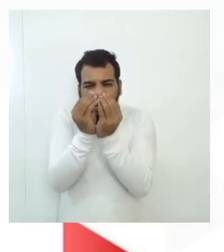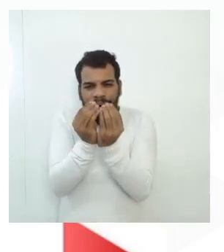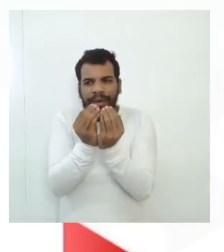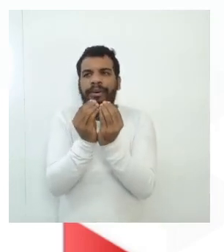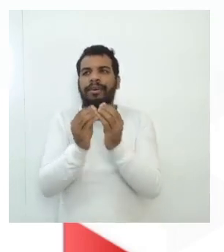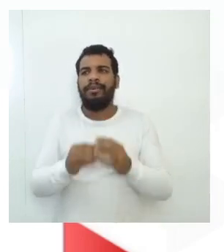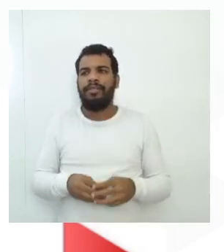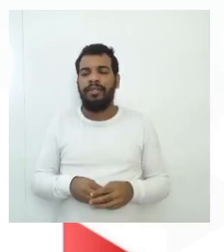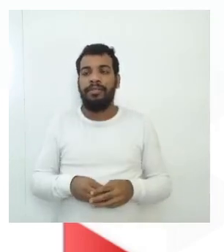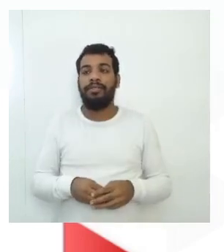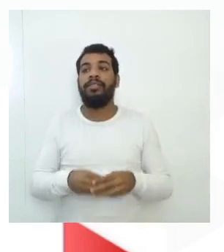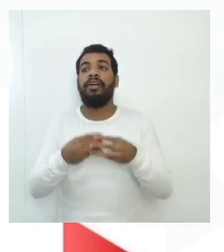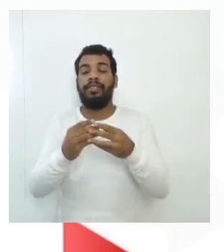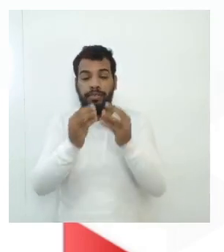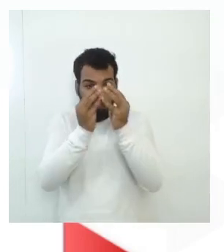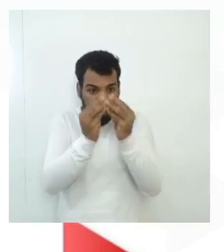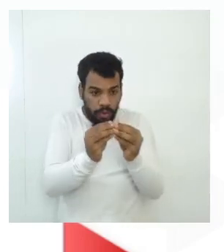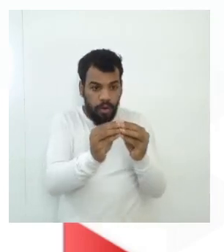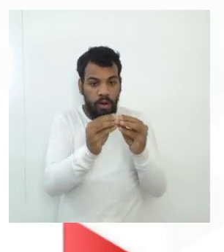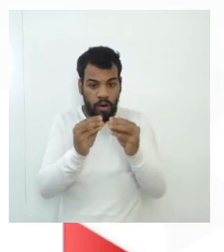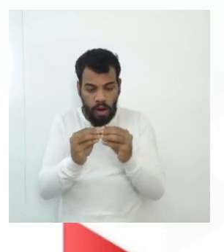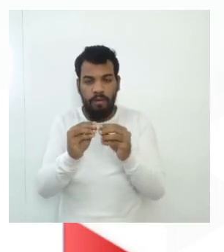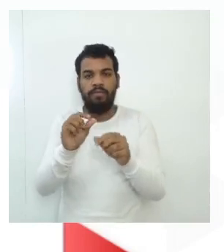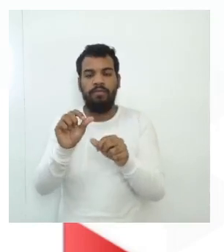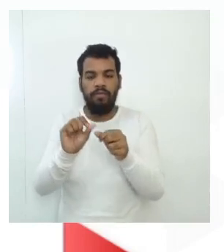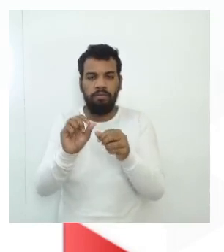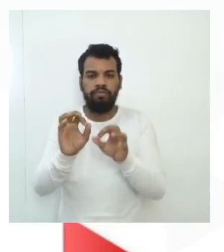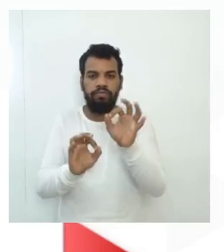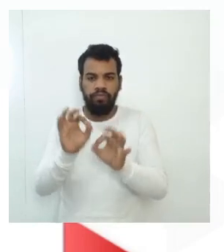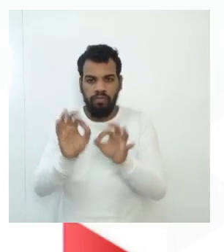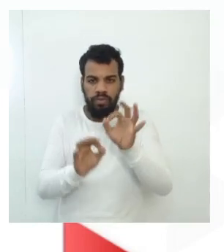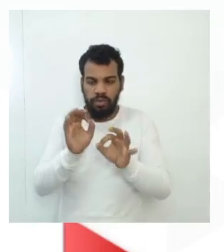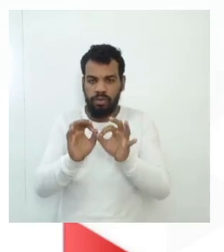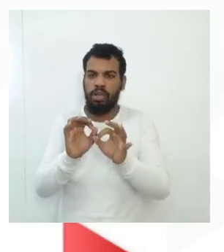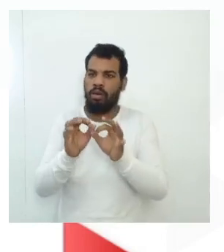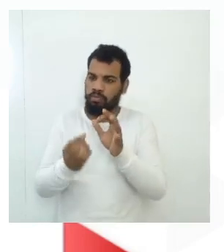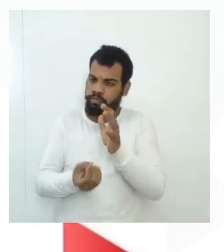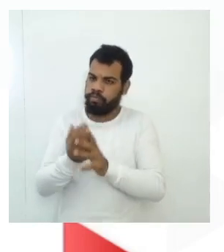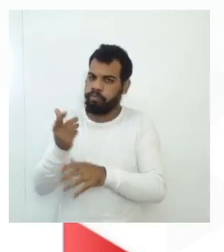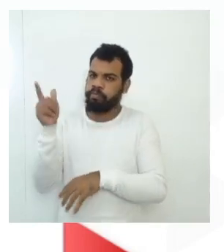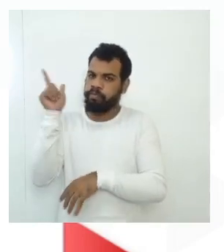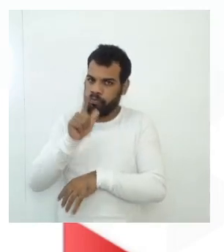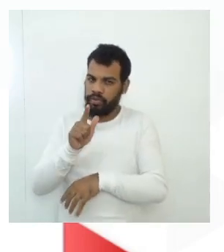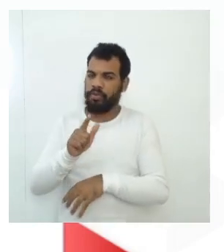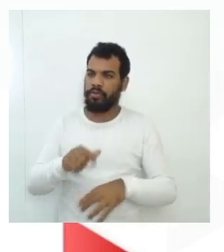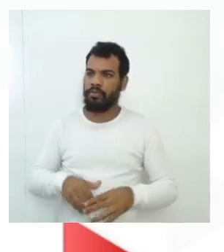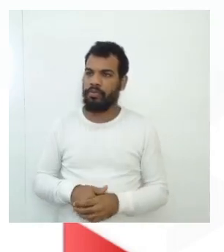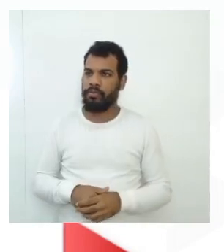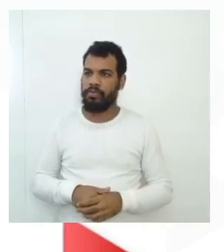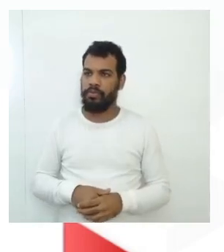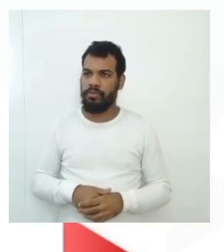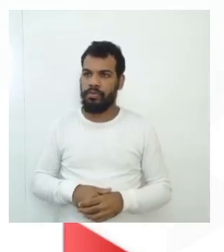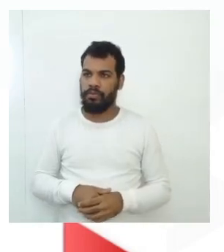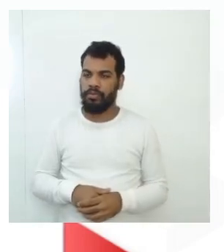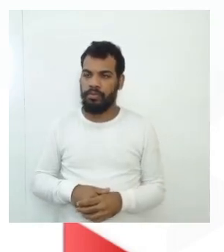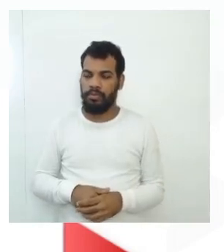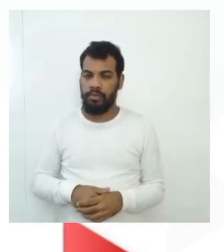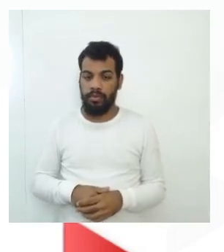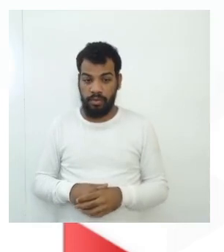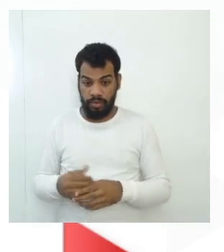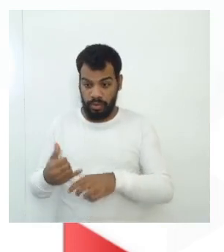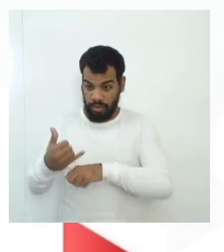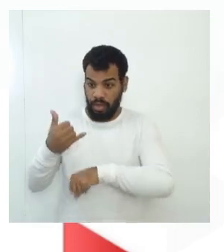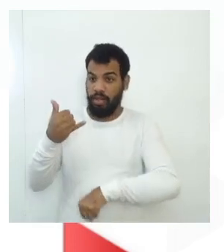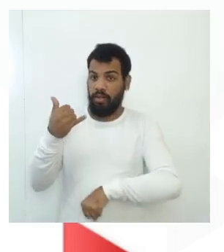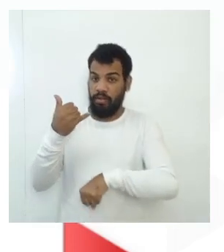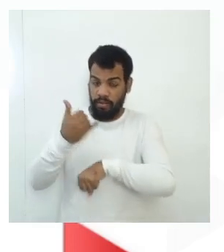ser processados para se obter o material desejado. O alumínio, por exemplo, que é muito usado